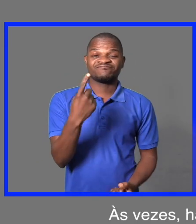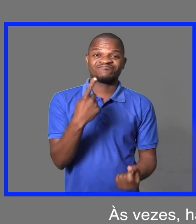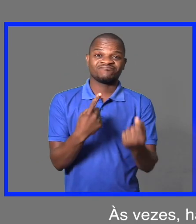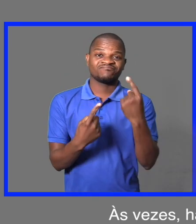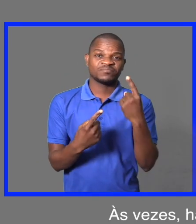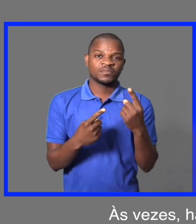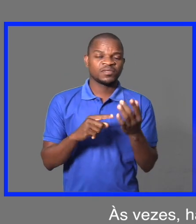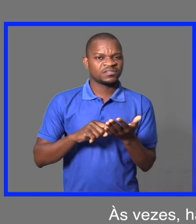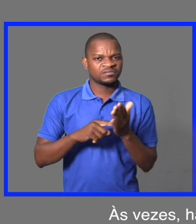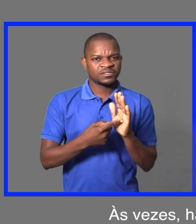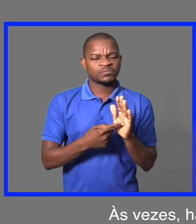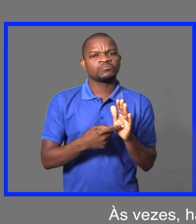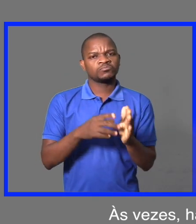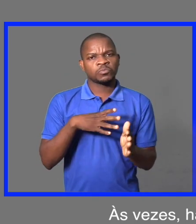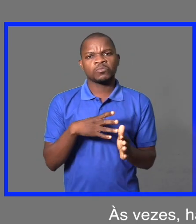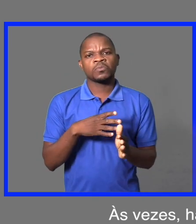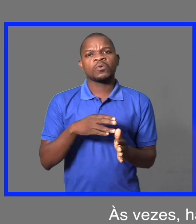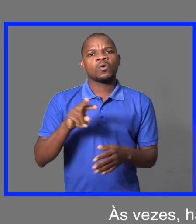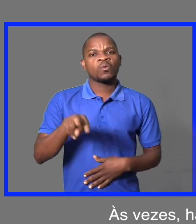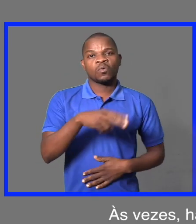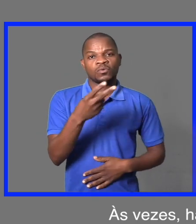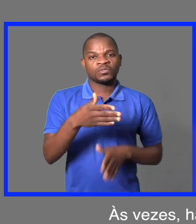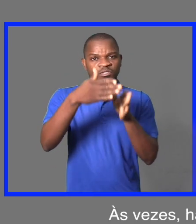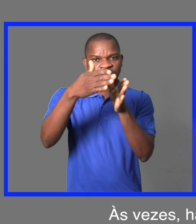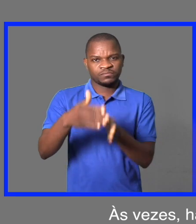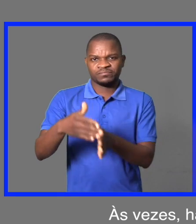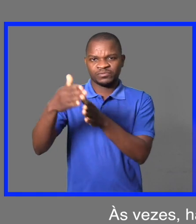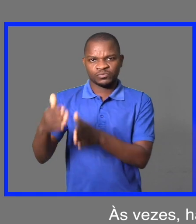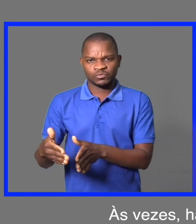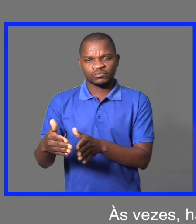Às vezes, né? Tem pessoas que